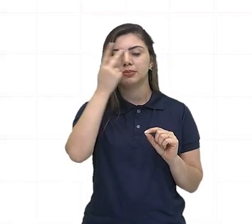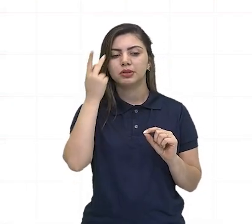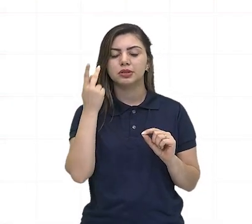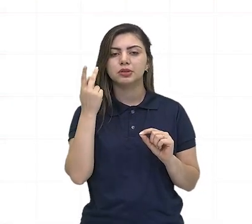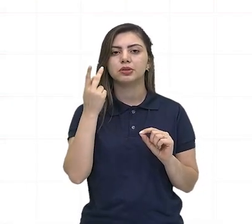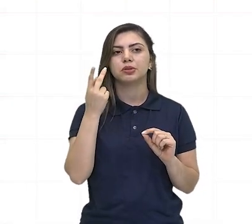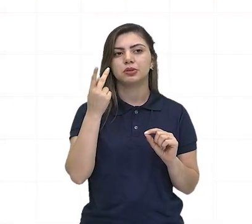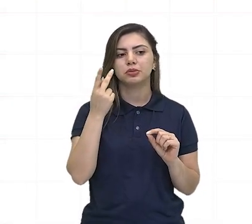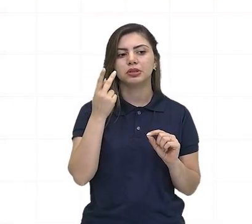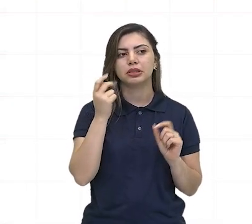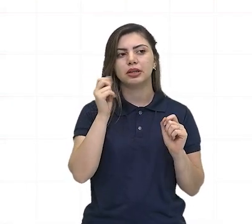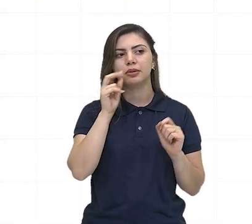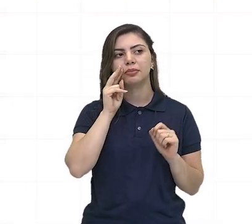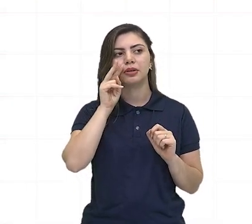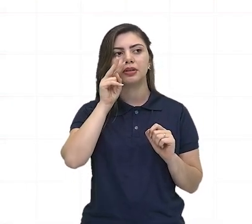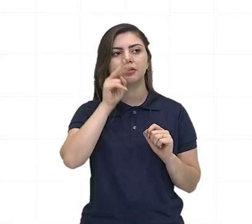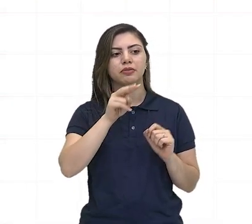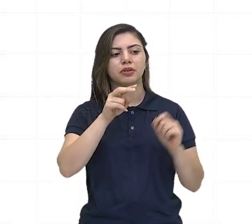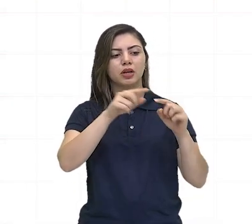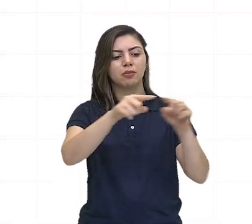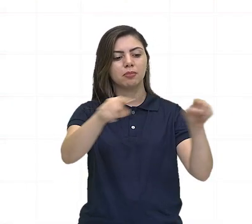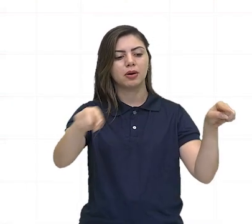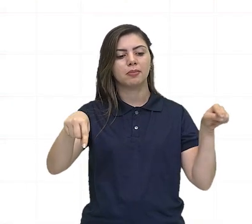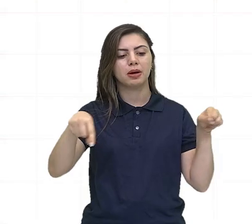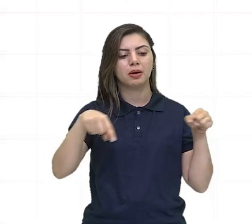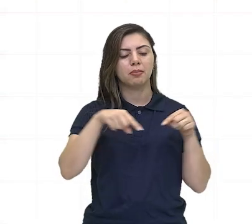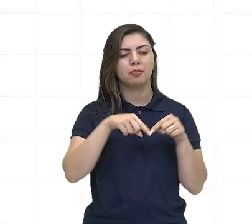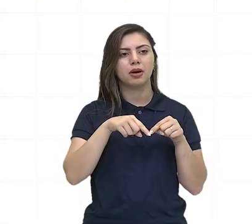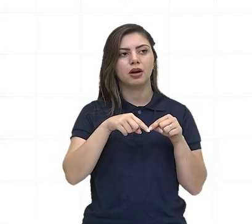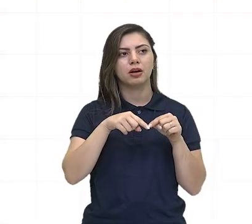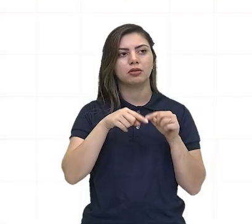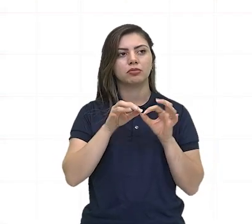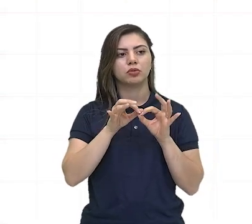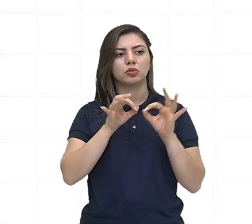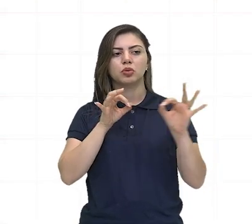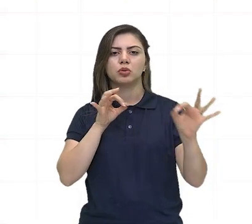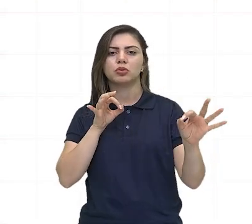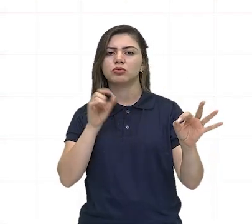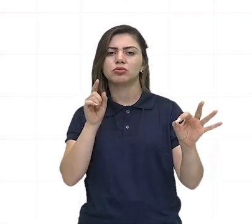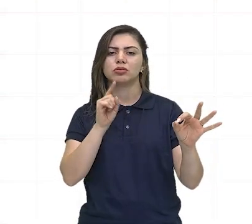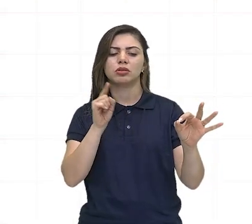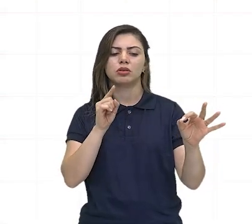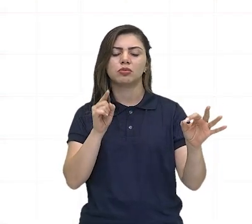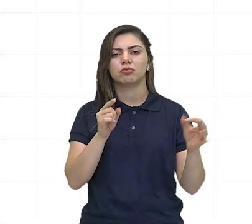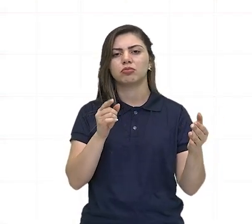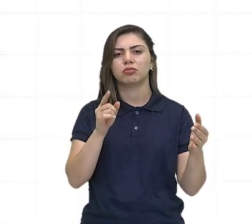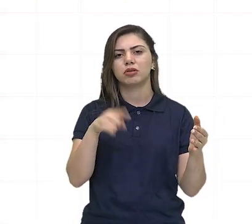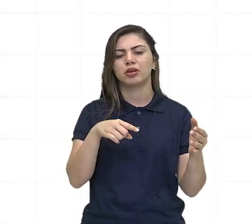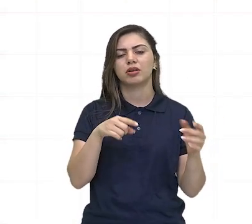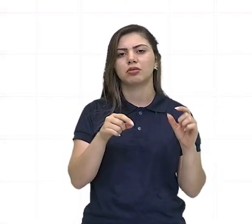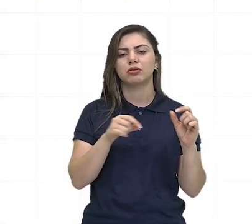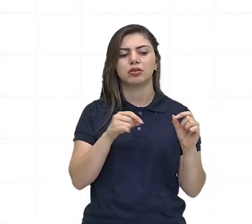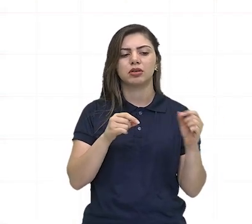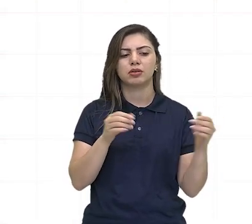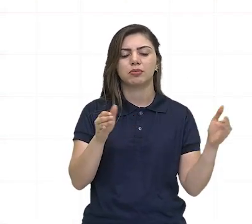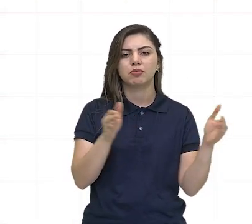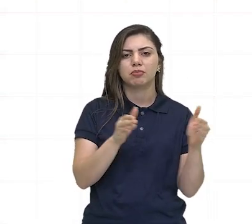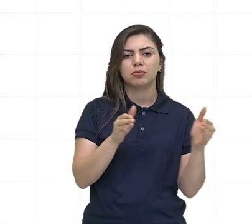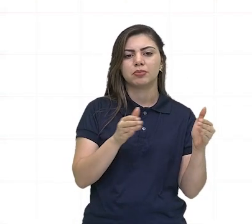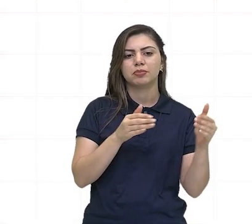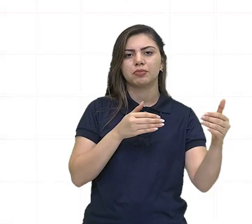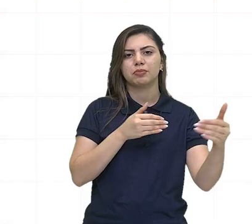ela tem uma extensão territorial, né, como o próprio nome diz, pequena. Uma comunidade que